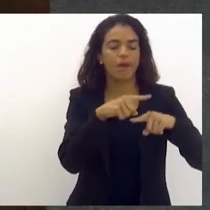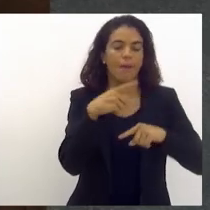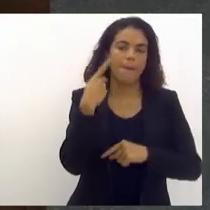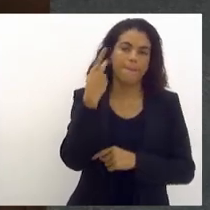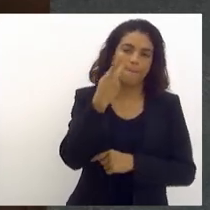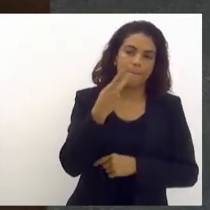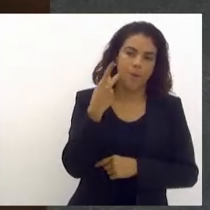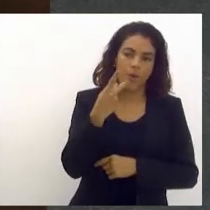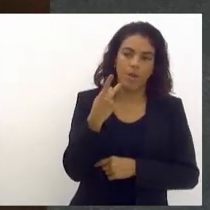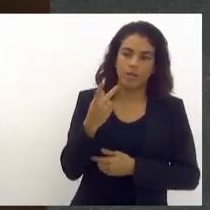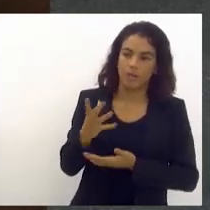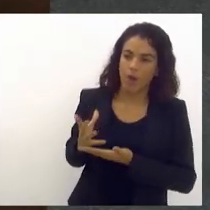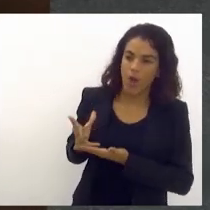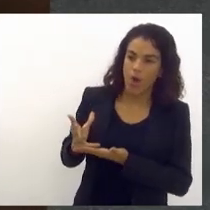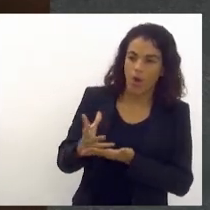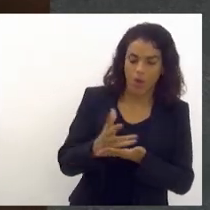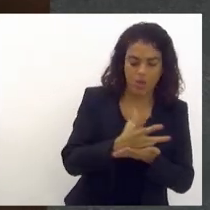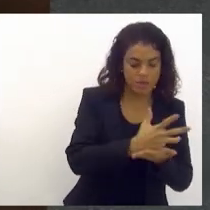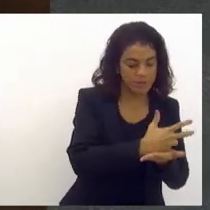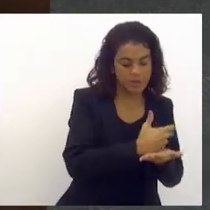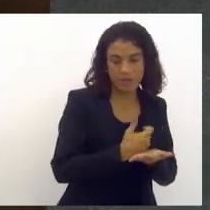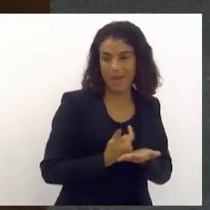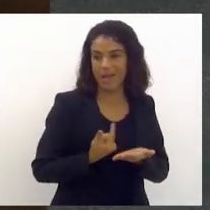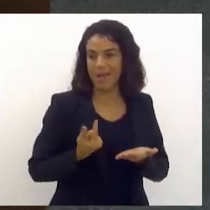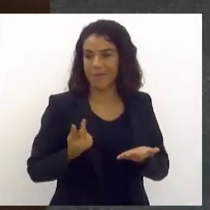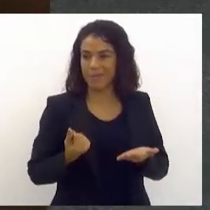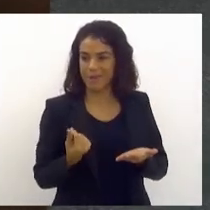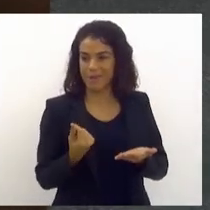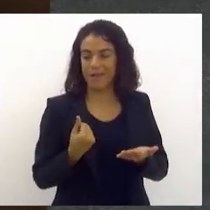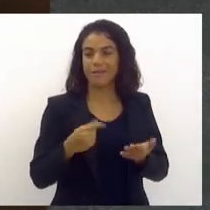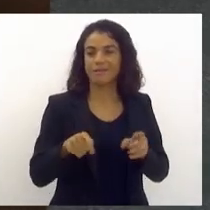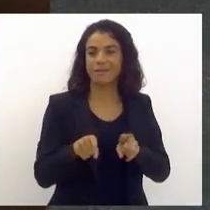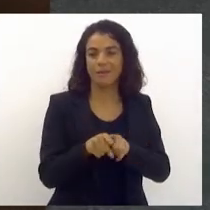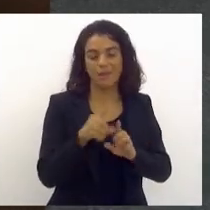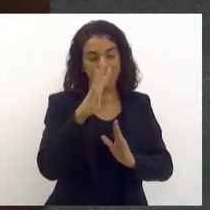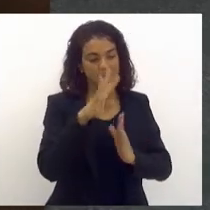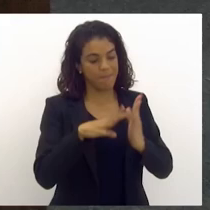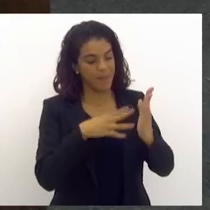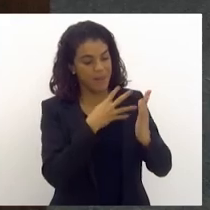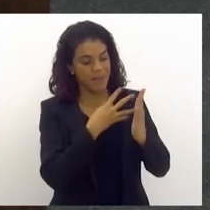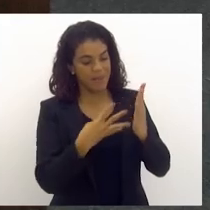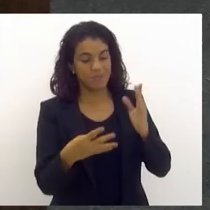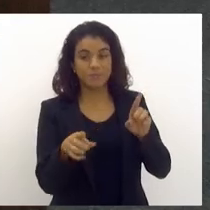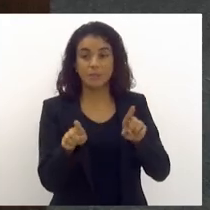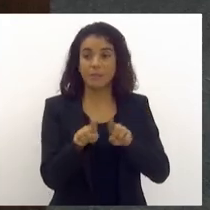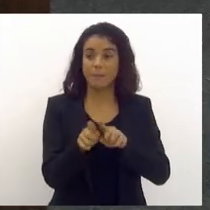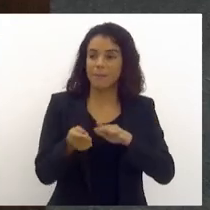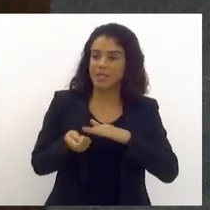política orçamentária do Estado do Rio de Janeiro, de planejamento e de investimento.